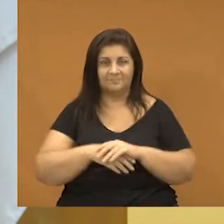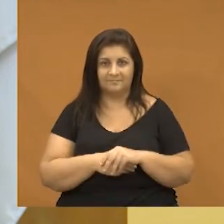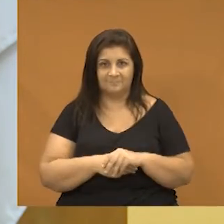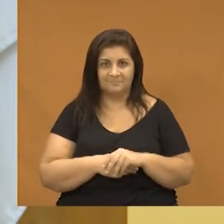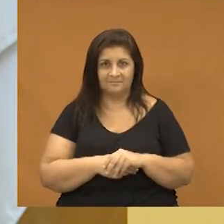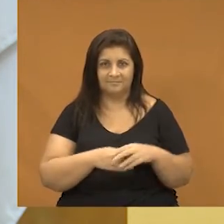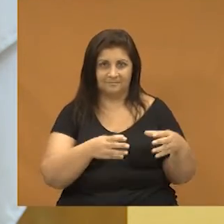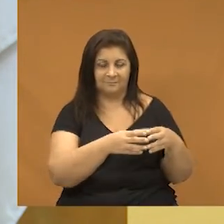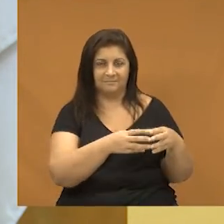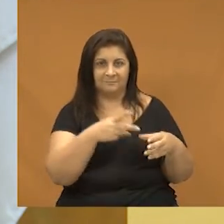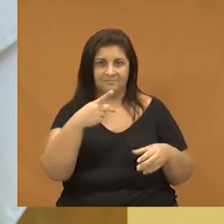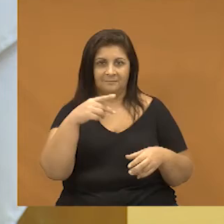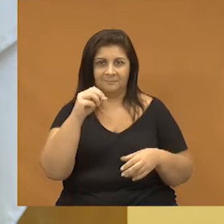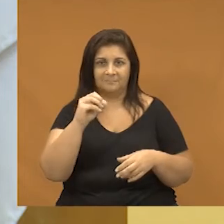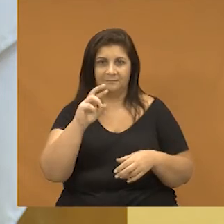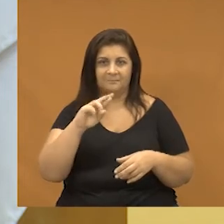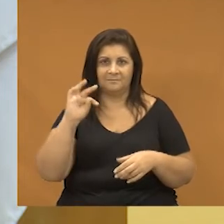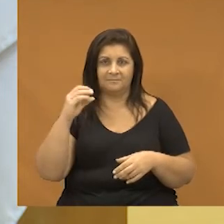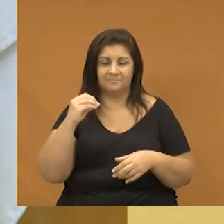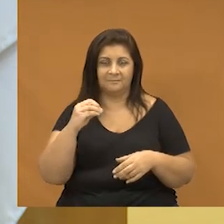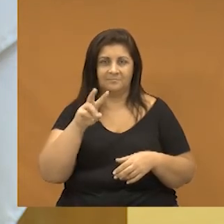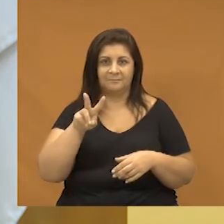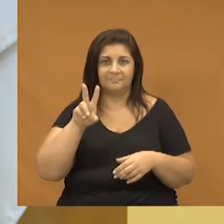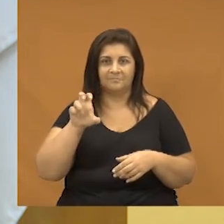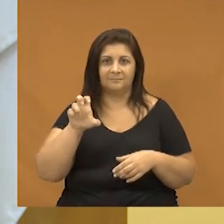Porto Velho que está aqui. Eu já queria